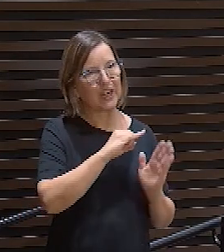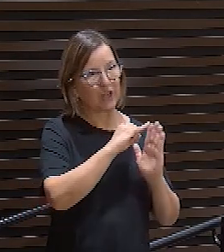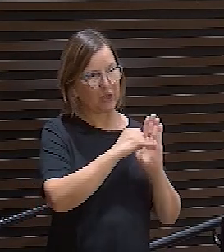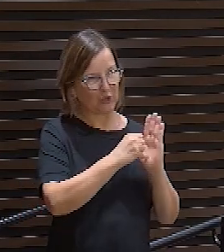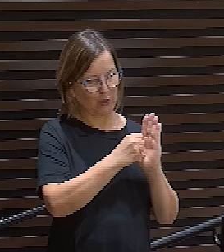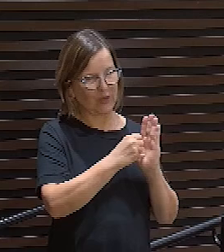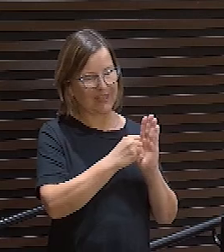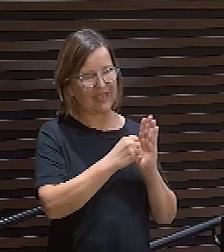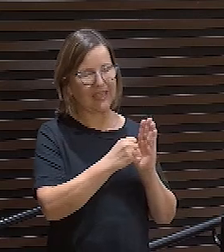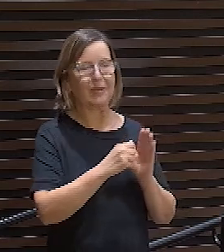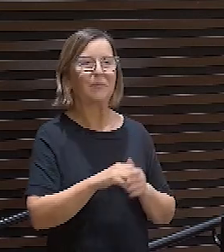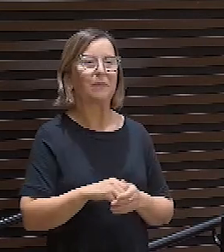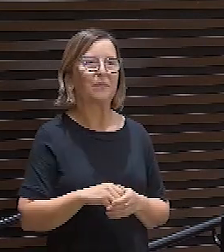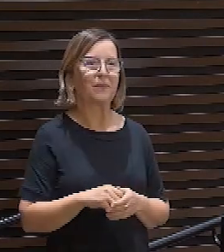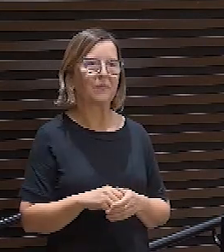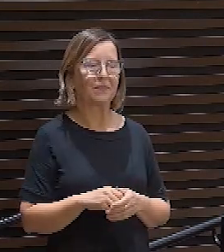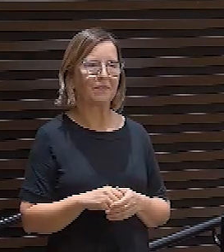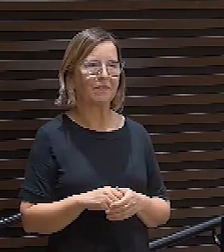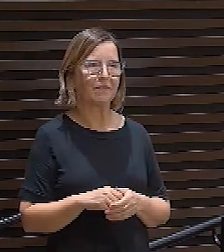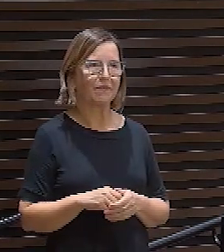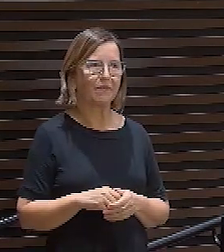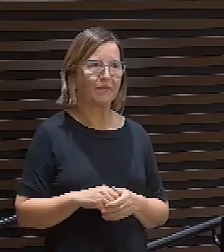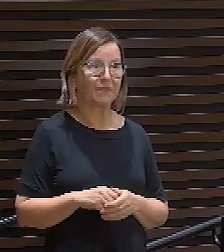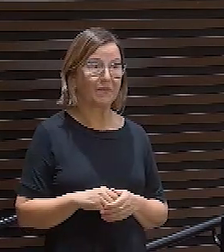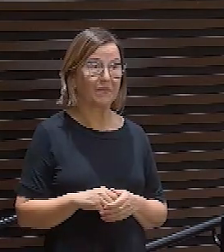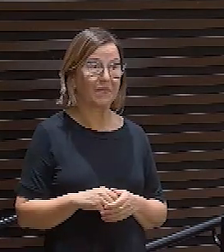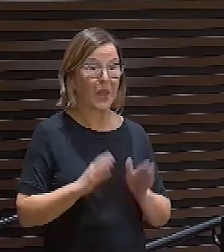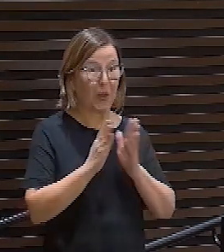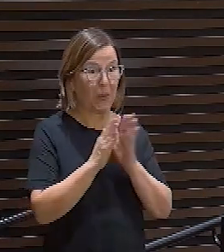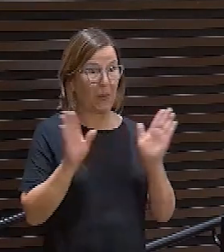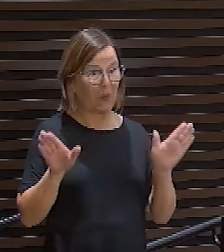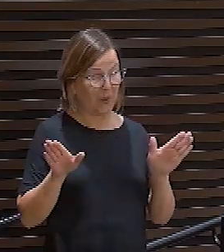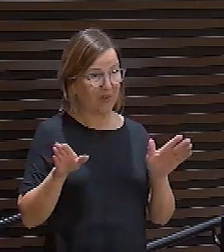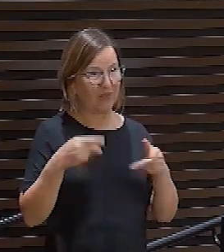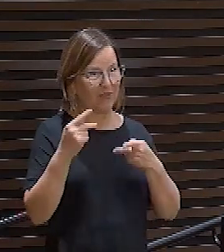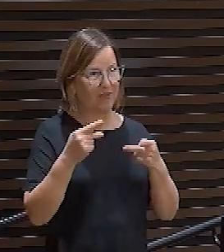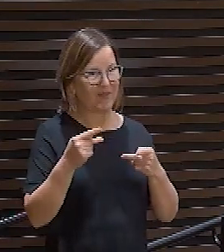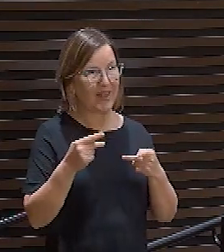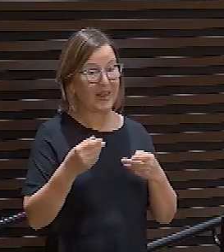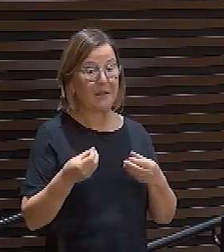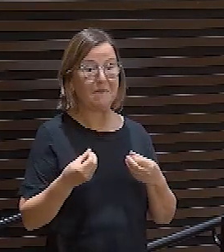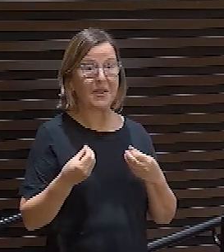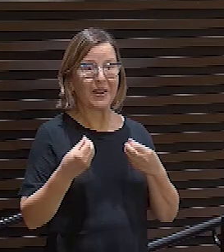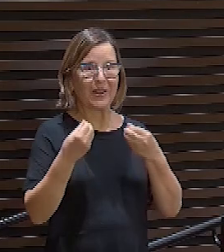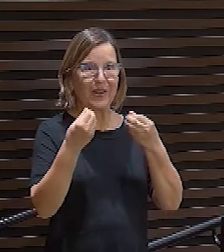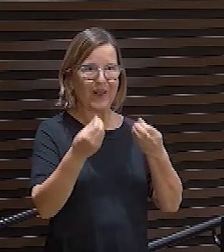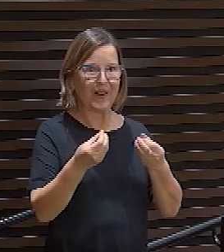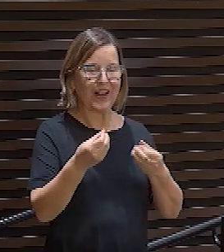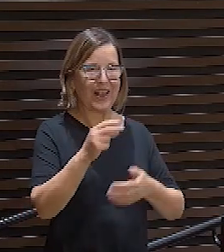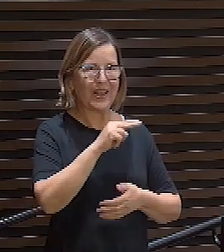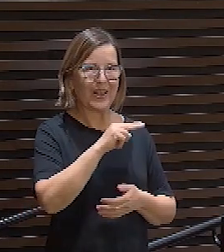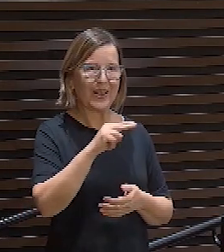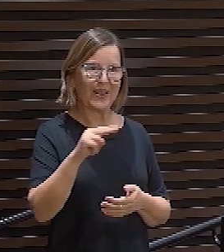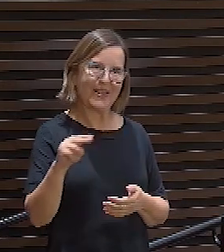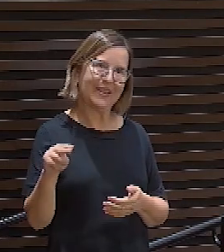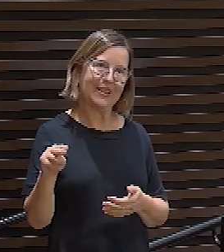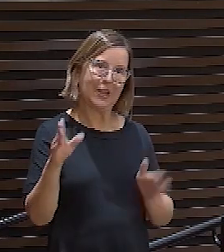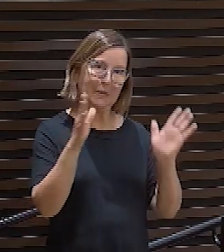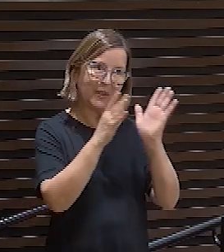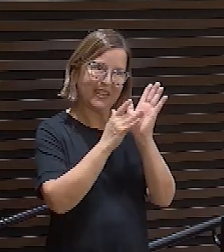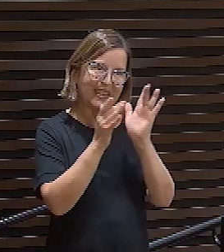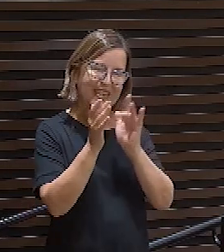o privilégio de dar o nome do nosso Senhor e Salvador. Ele deu esse privilégio para José. Mas ele não deu o privilégio de escolher o